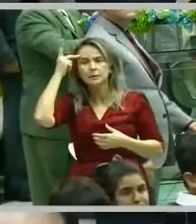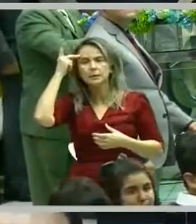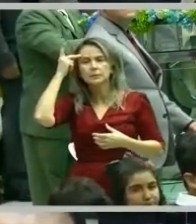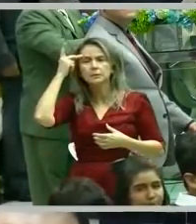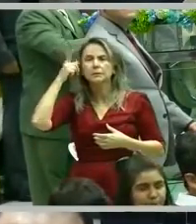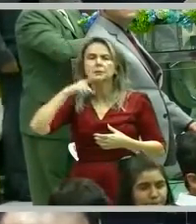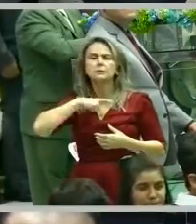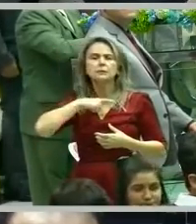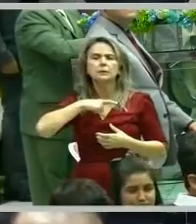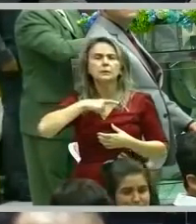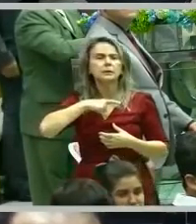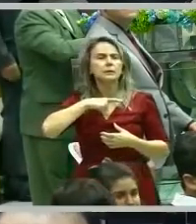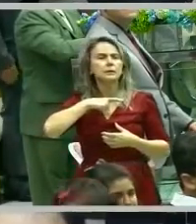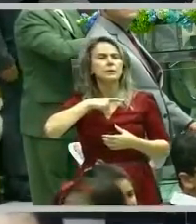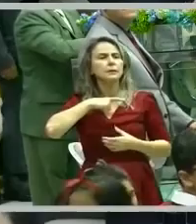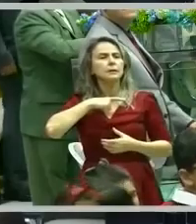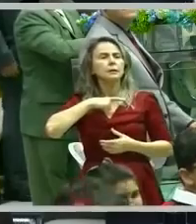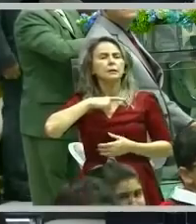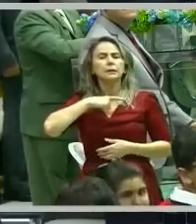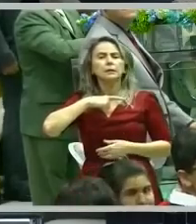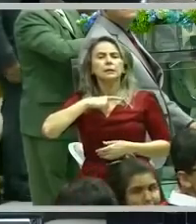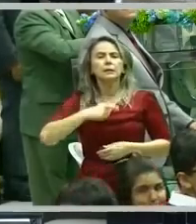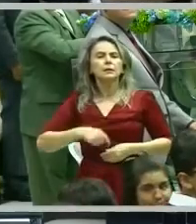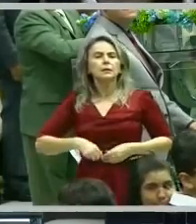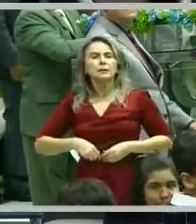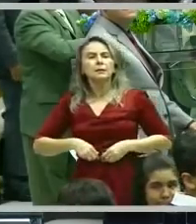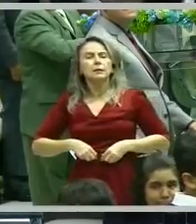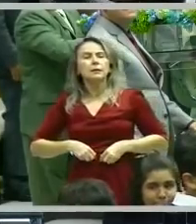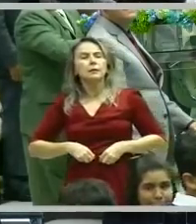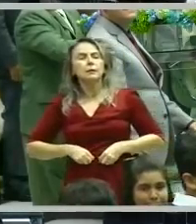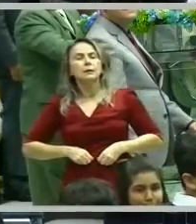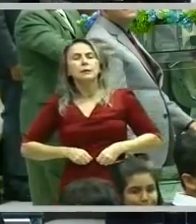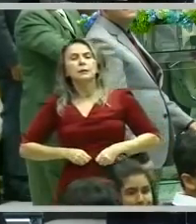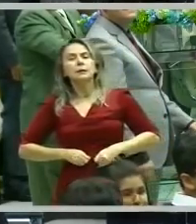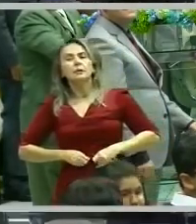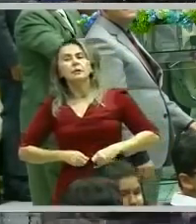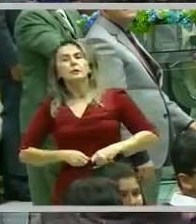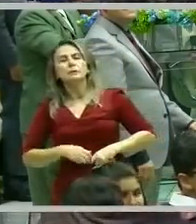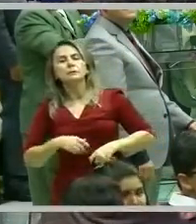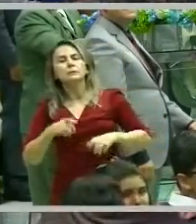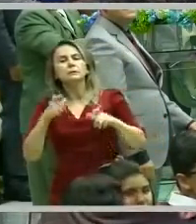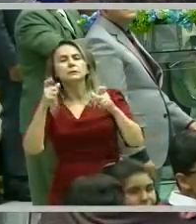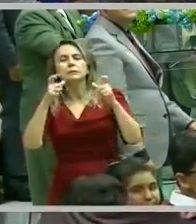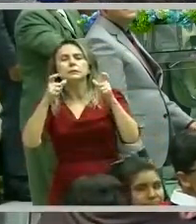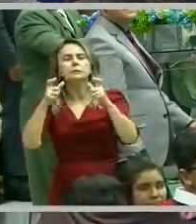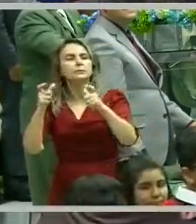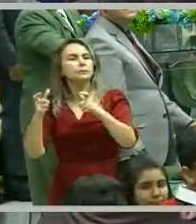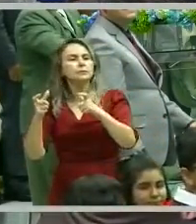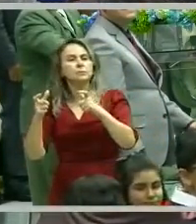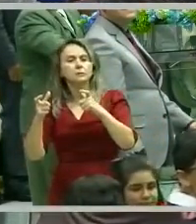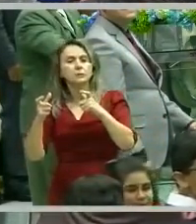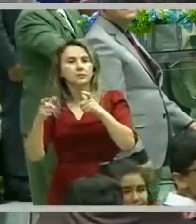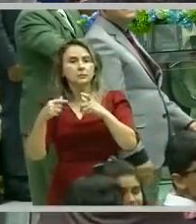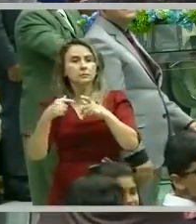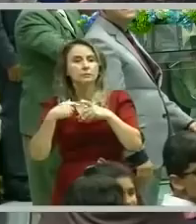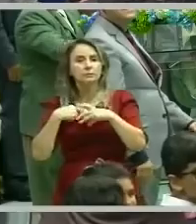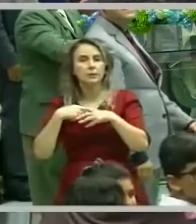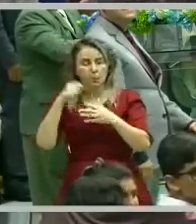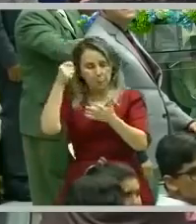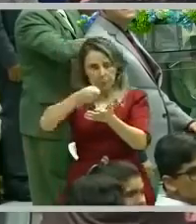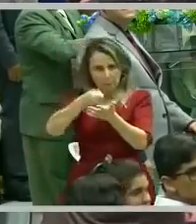aí? Tem? Faz assim com a mão. Só a pessoa que não é crente ainda está afastada. Só para eu saber. Não vou pegar na goela, não. Glória a